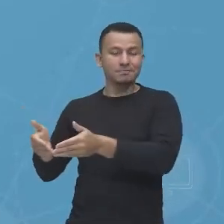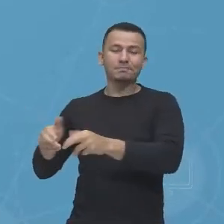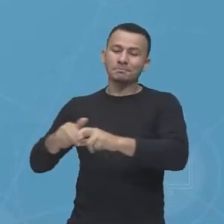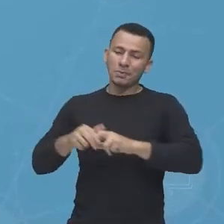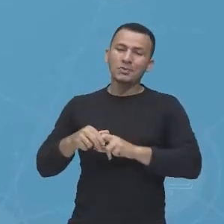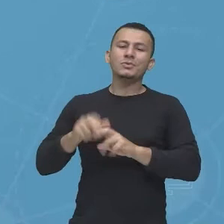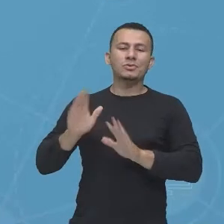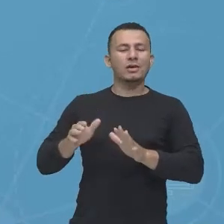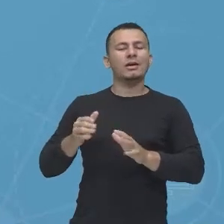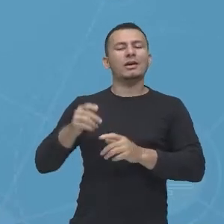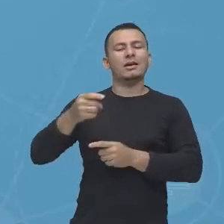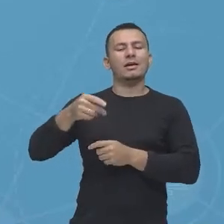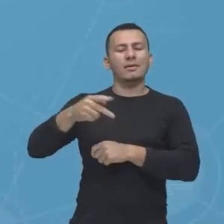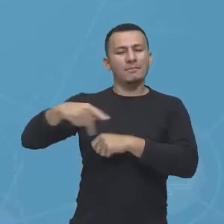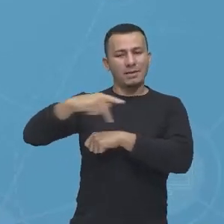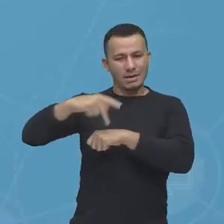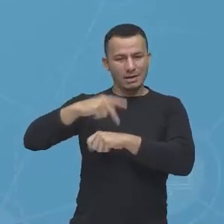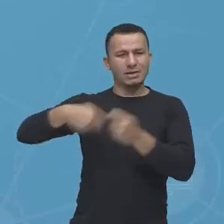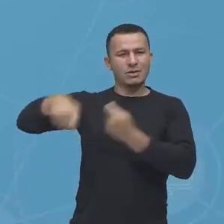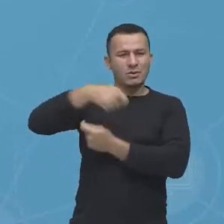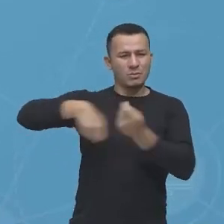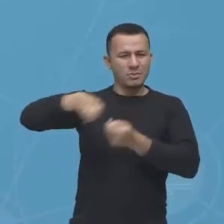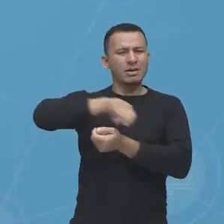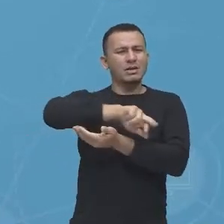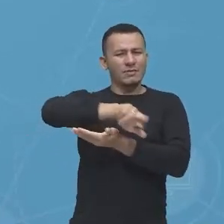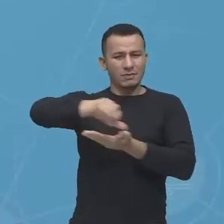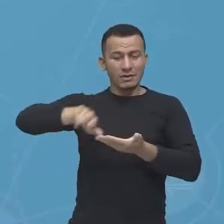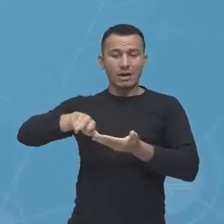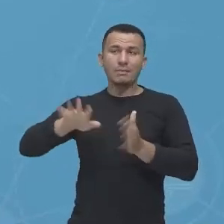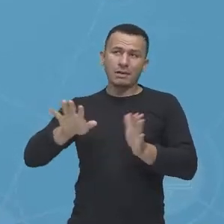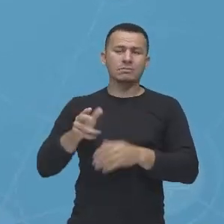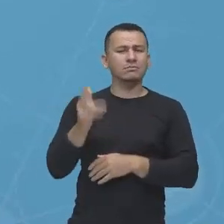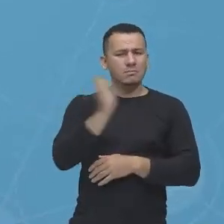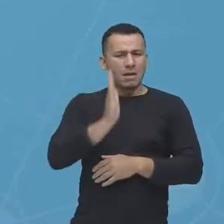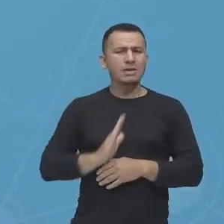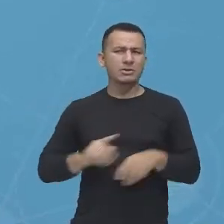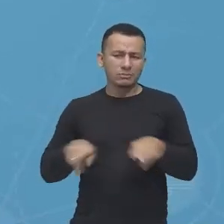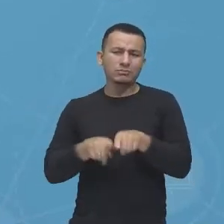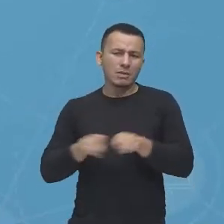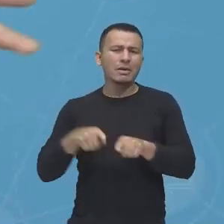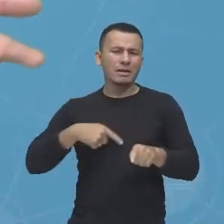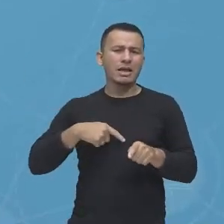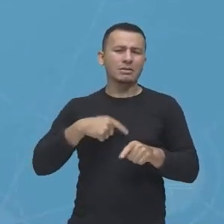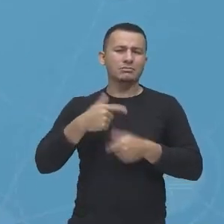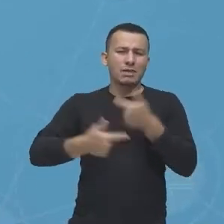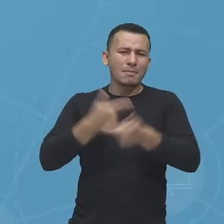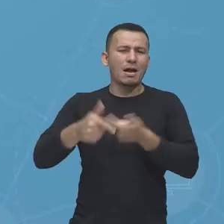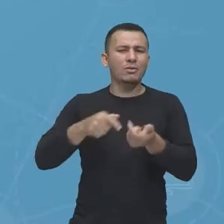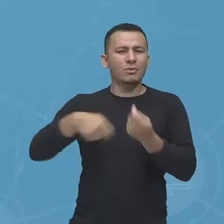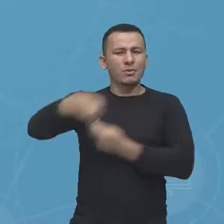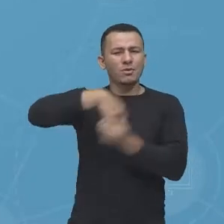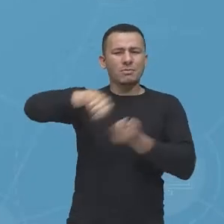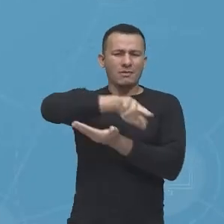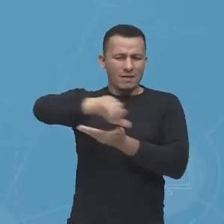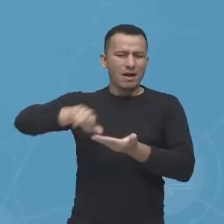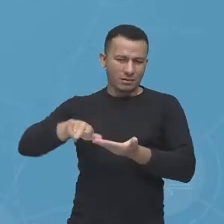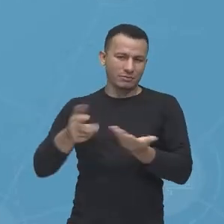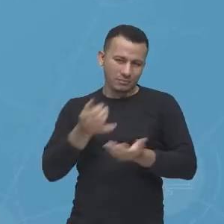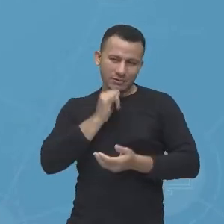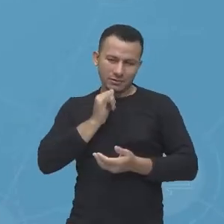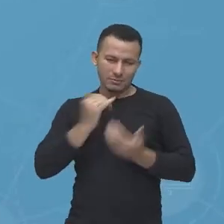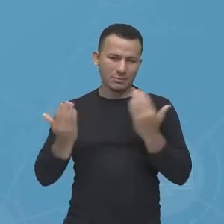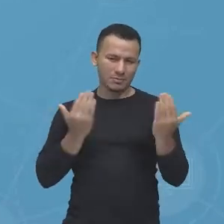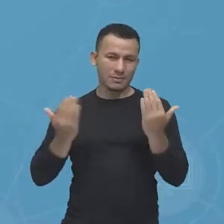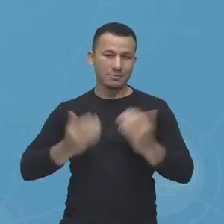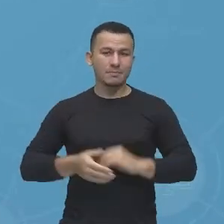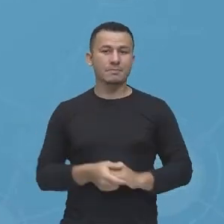é um país de economia diversificada. O Brasil também é um país de economia diversificada, né? Para usar aí como exemplo. Vamos falar